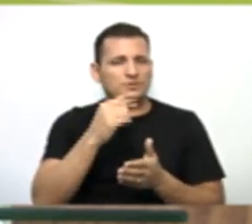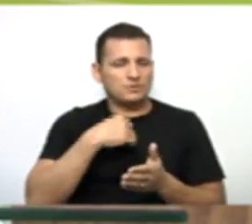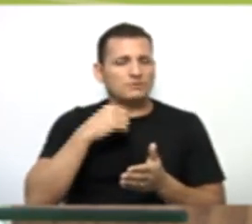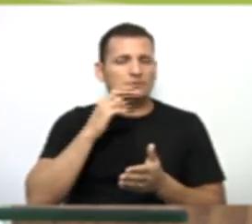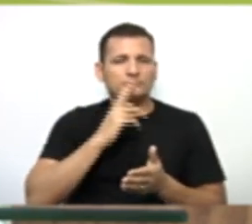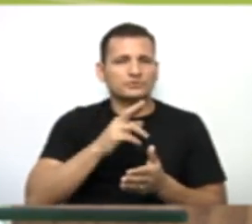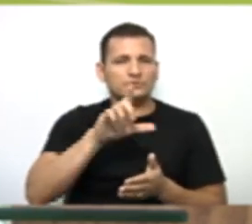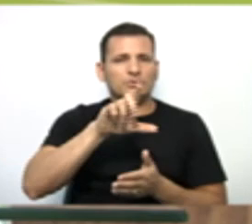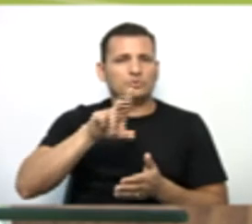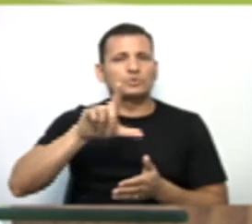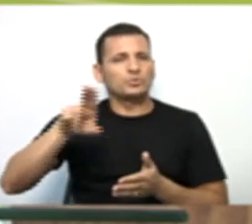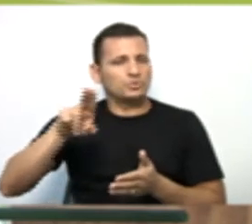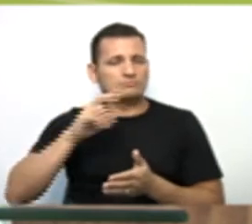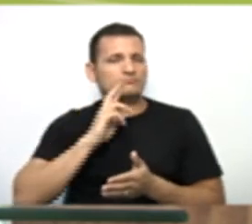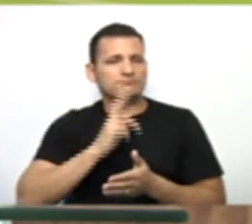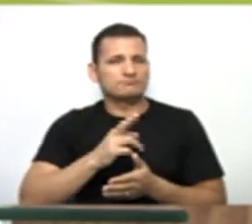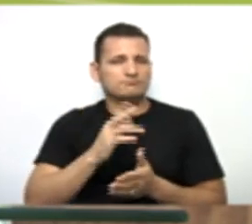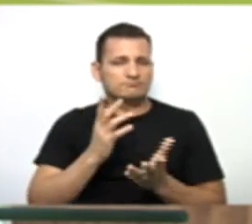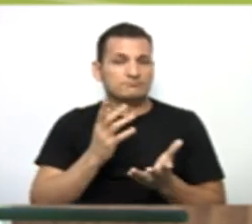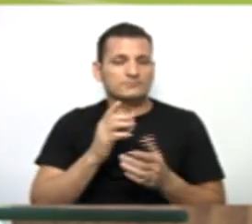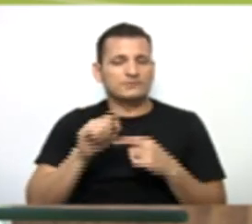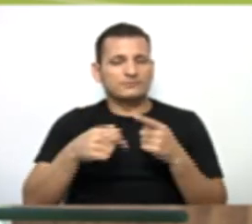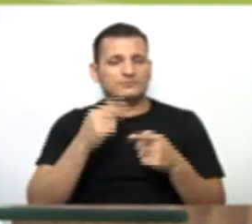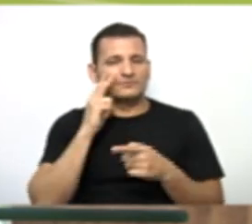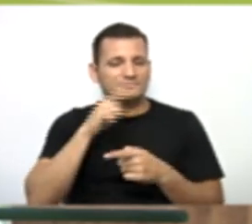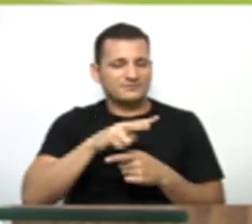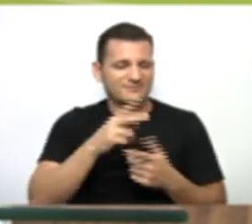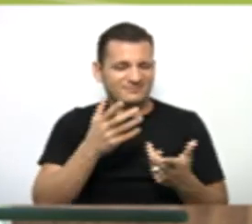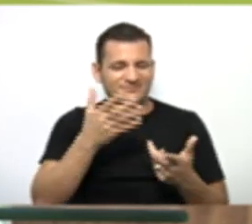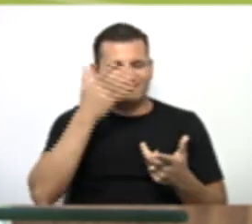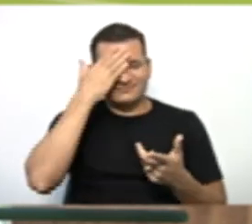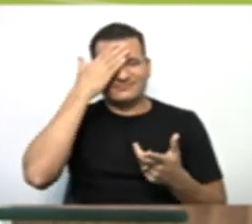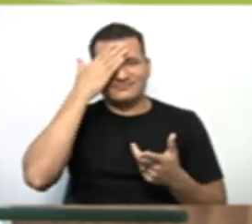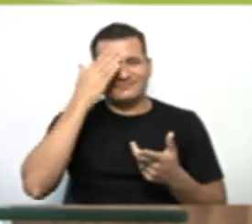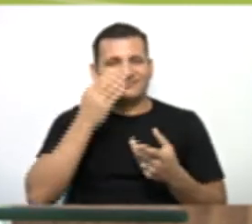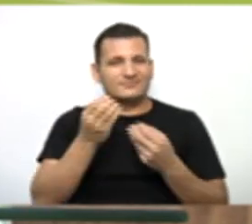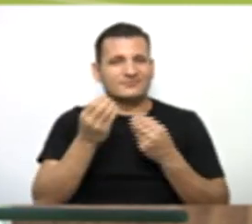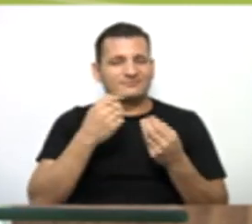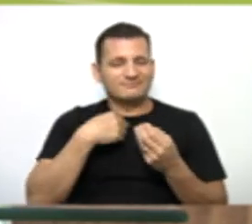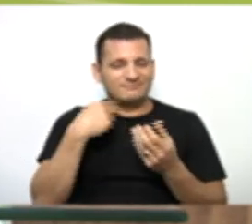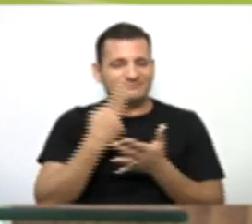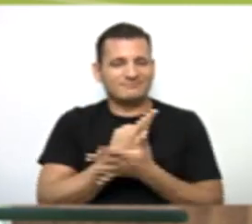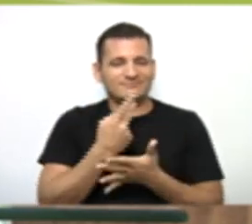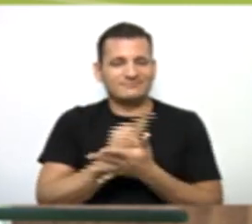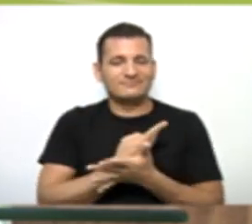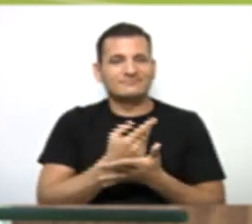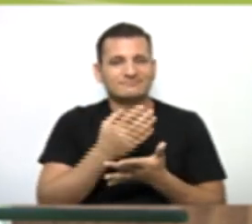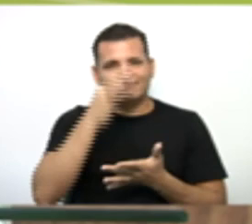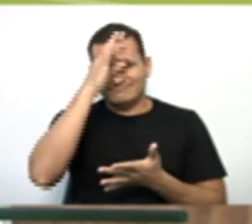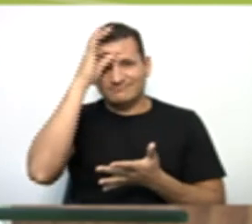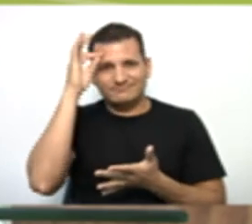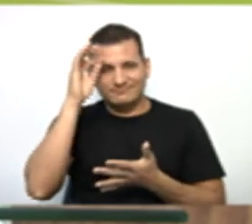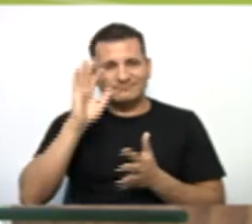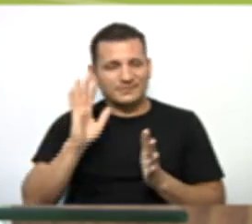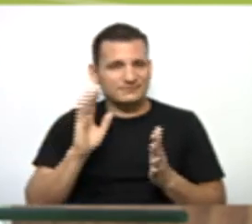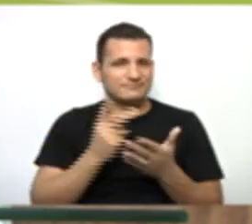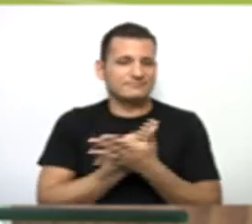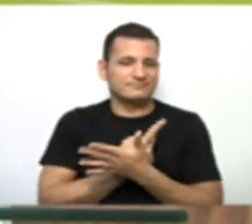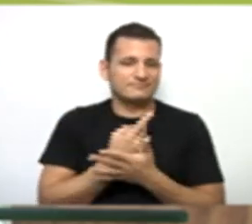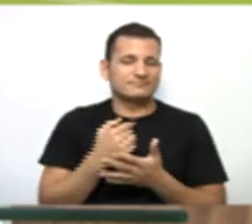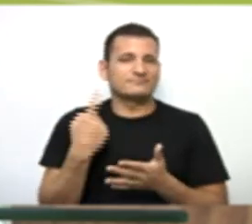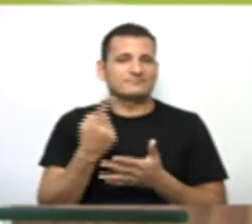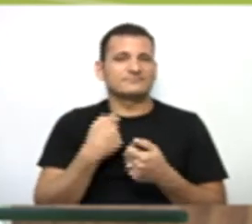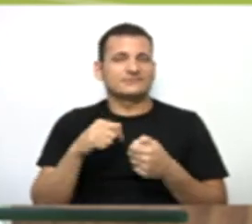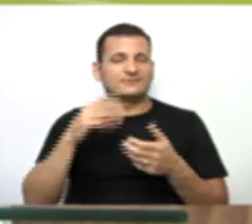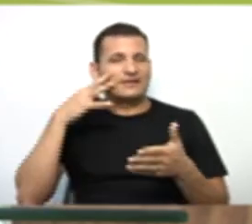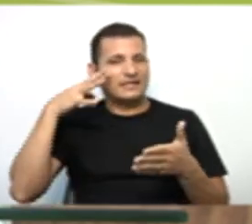Lulu. Aí, depois que eu vi a resposta, falei, meu Deus do céu, como fui inocente. Mas acontece. Então a gente tem que realmente